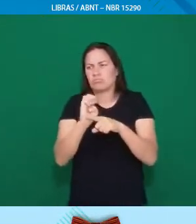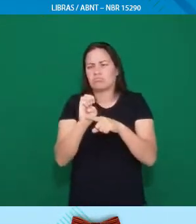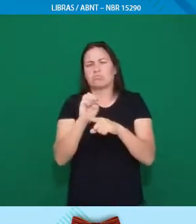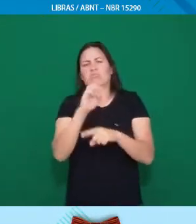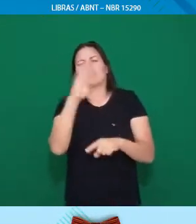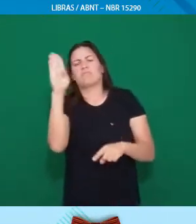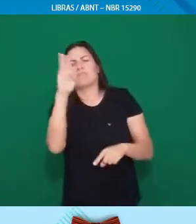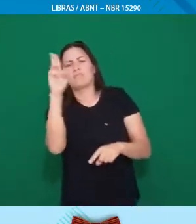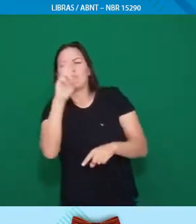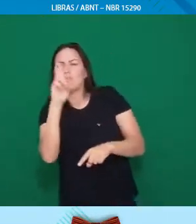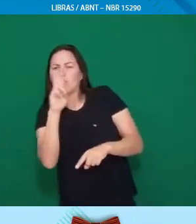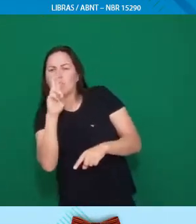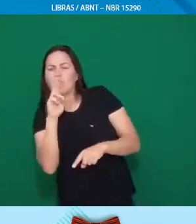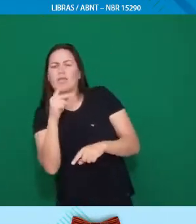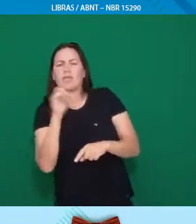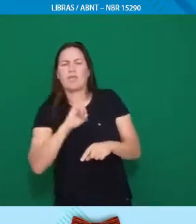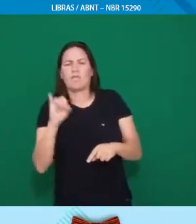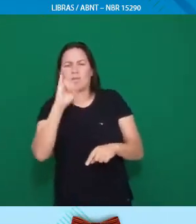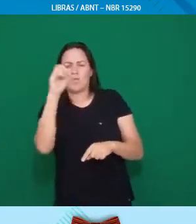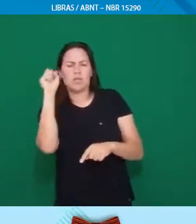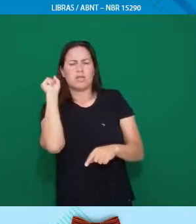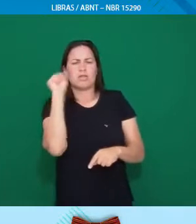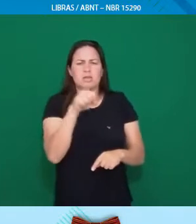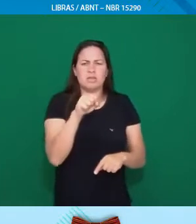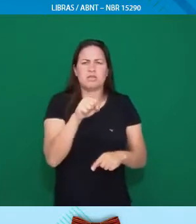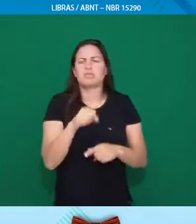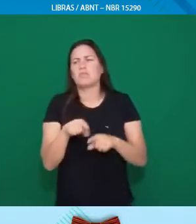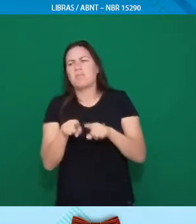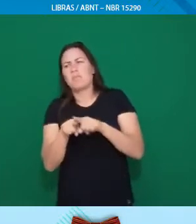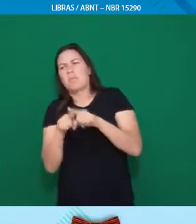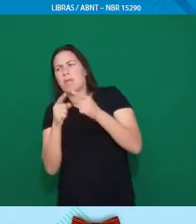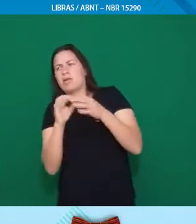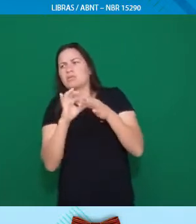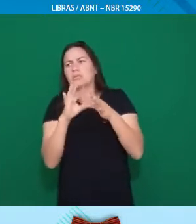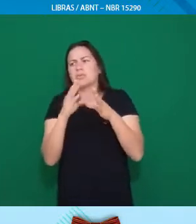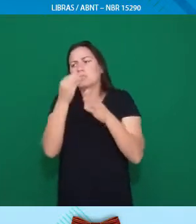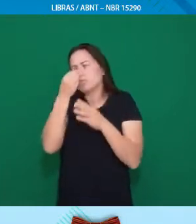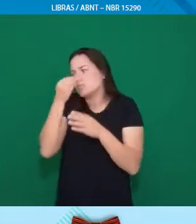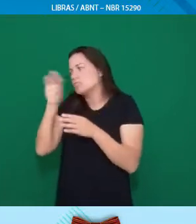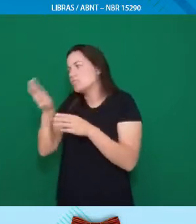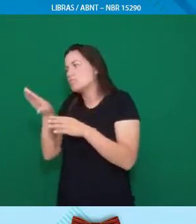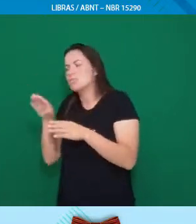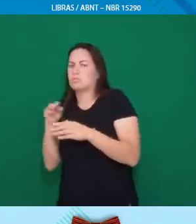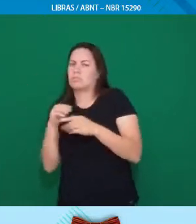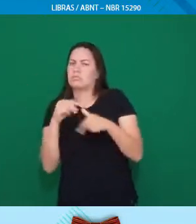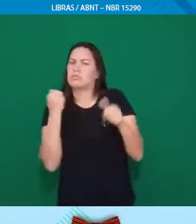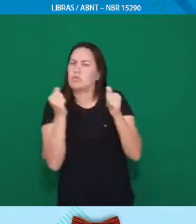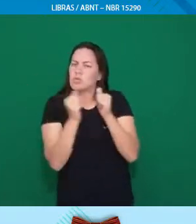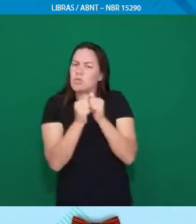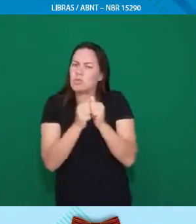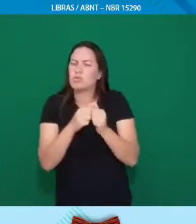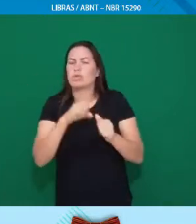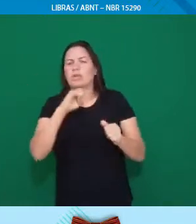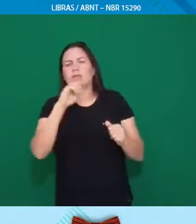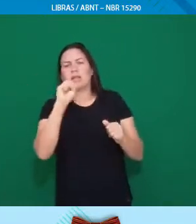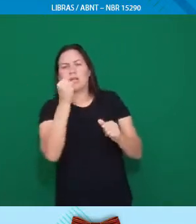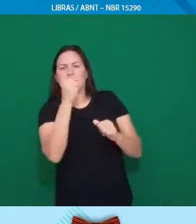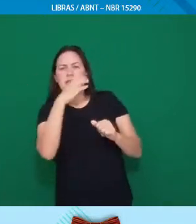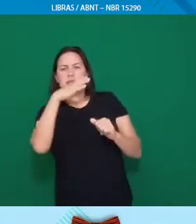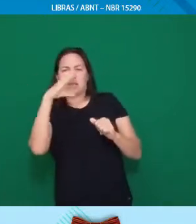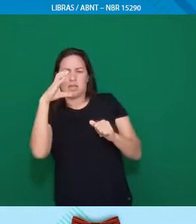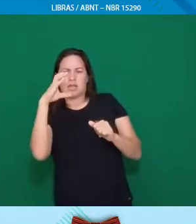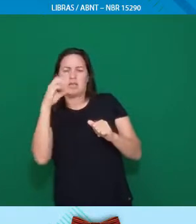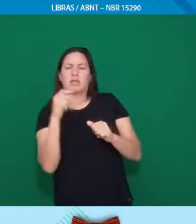SC em BR que são muito importante sim mas que deixando de lado a sua atuação juntas S6